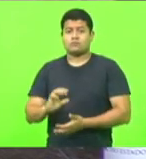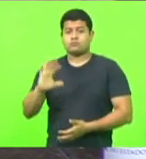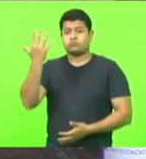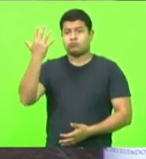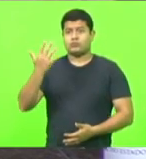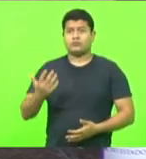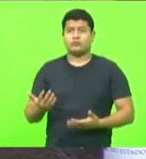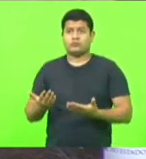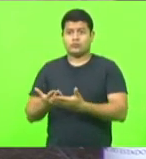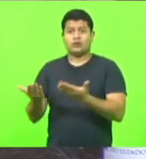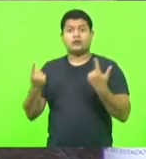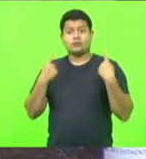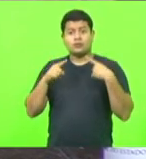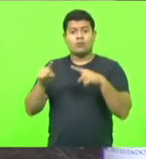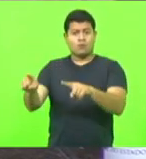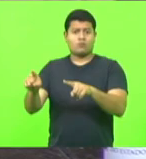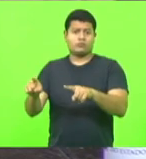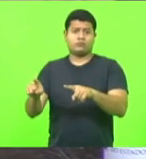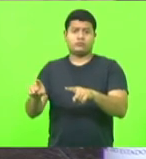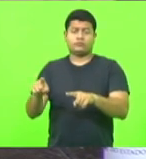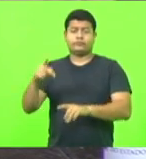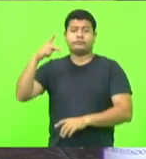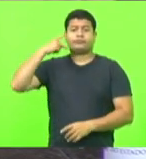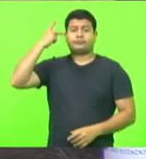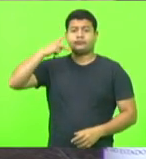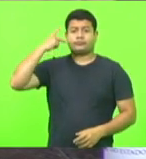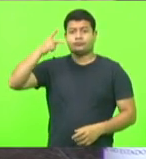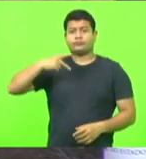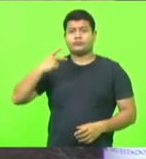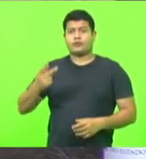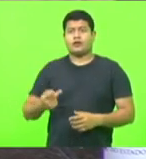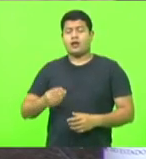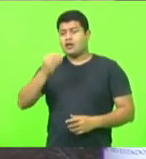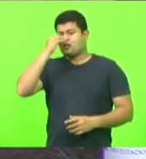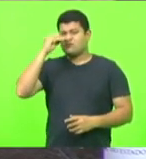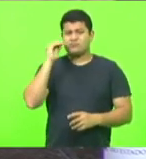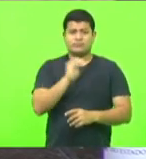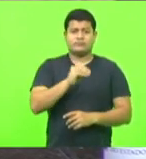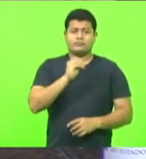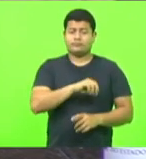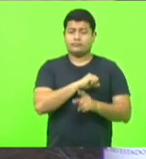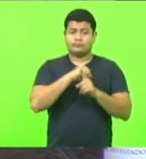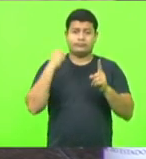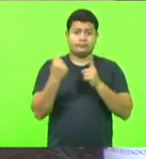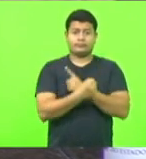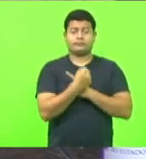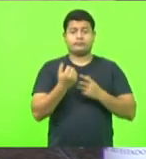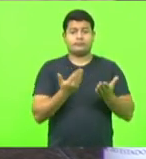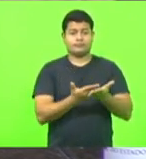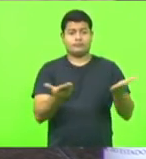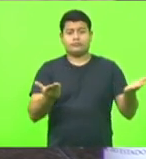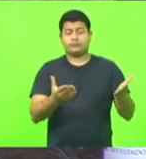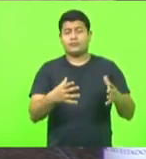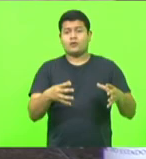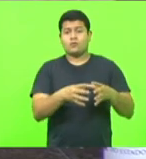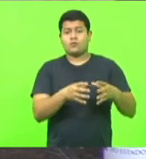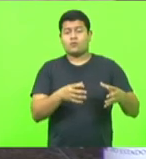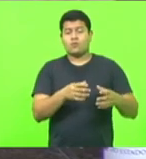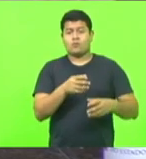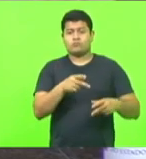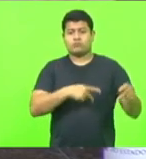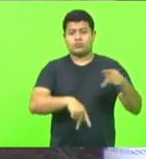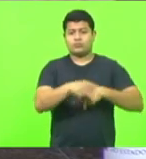são contrários a essa política de descaso com a sociedade, descaso com o pagador de impostos, descaso com